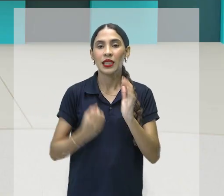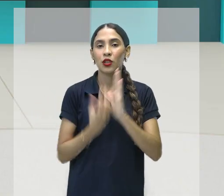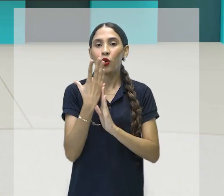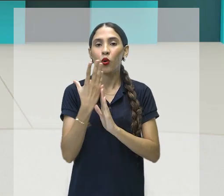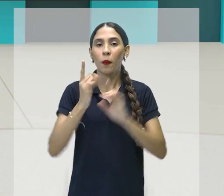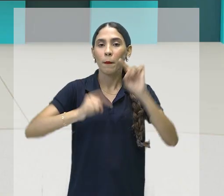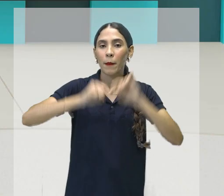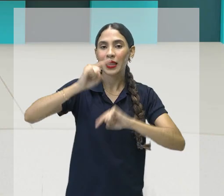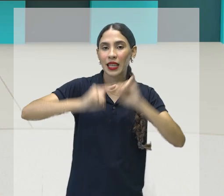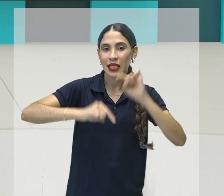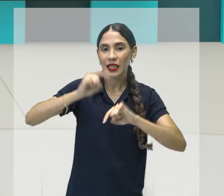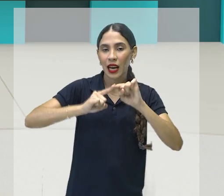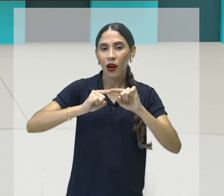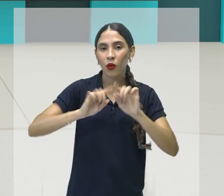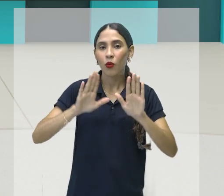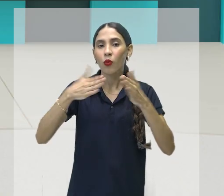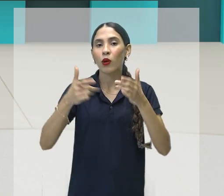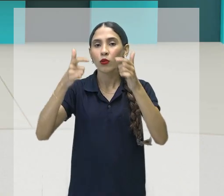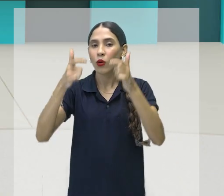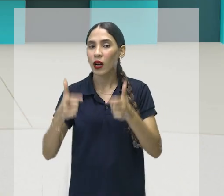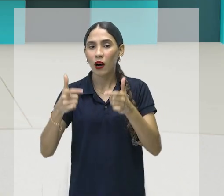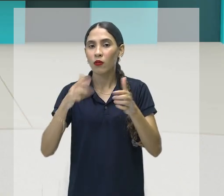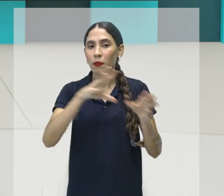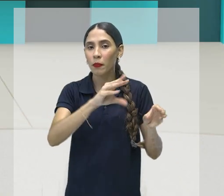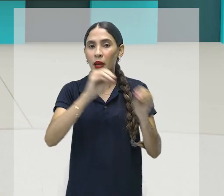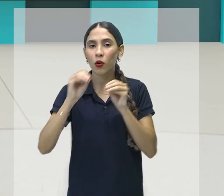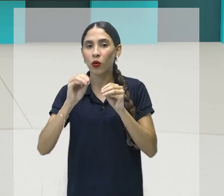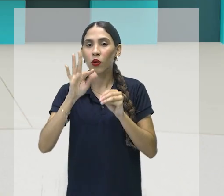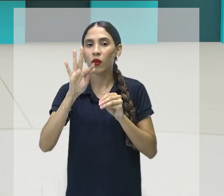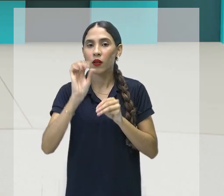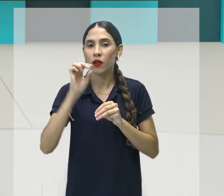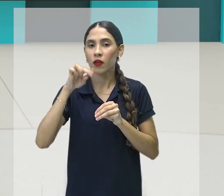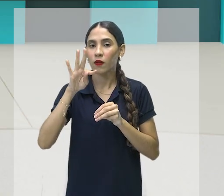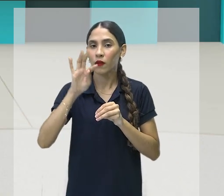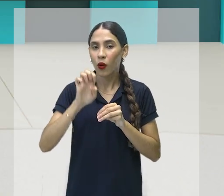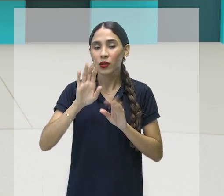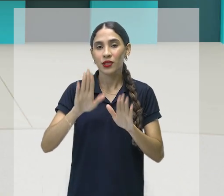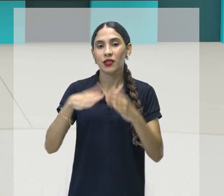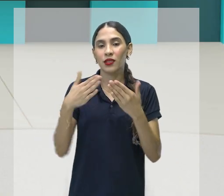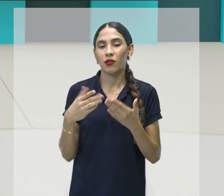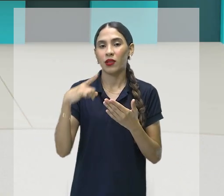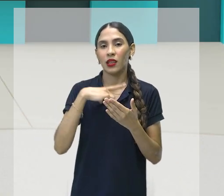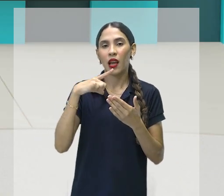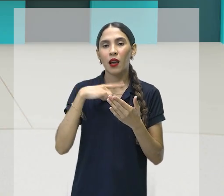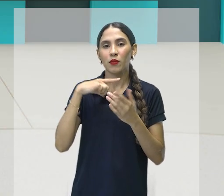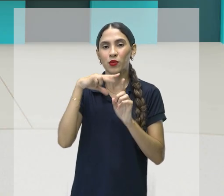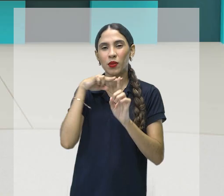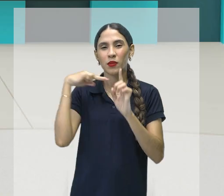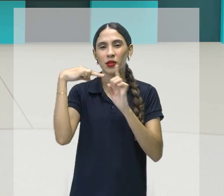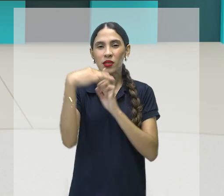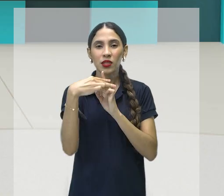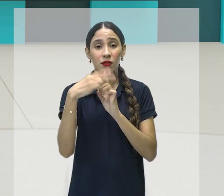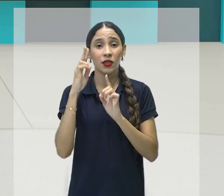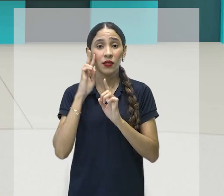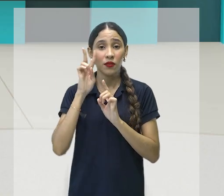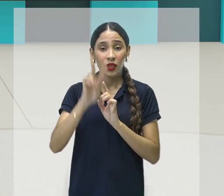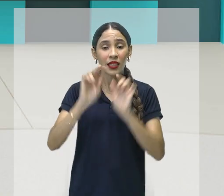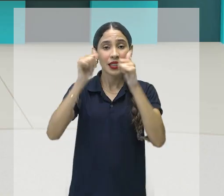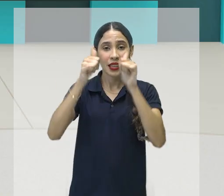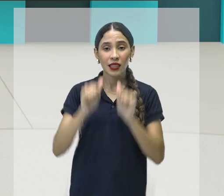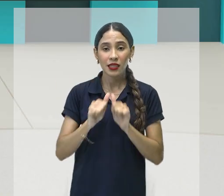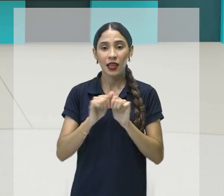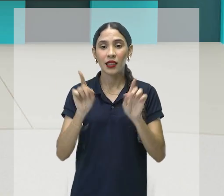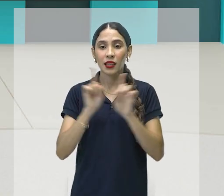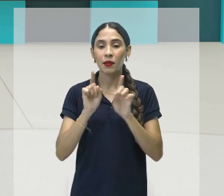material, de onde ele tirou a fonte. Então, temos um ponto sensível a olhar aqui,